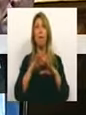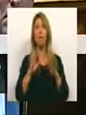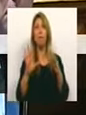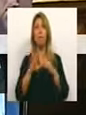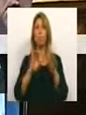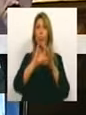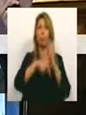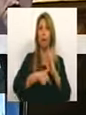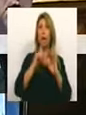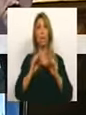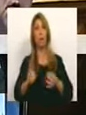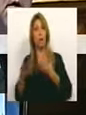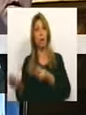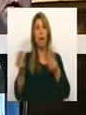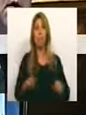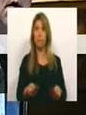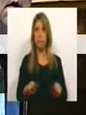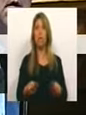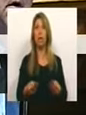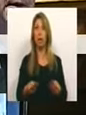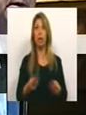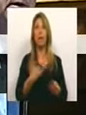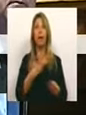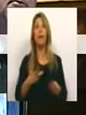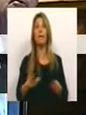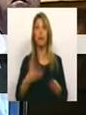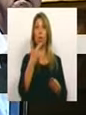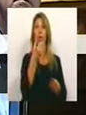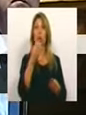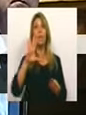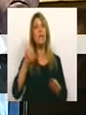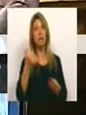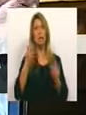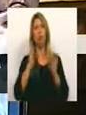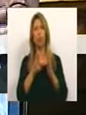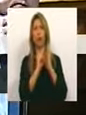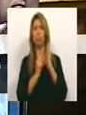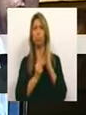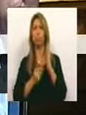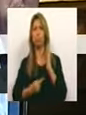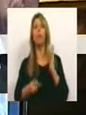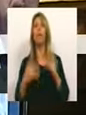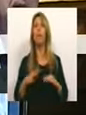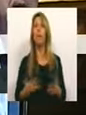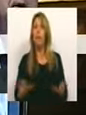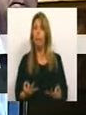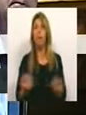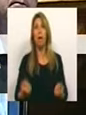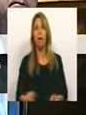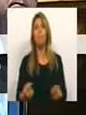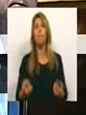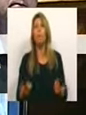às iniciativas que foram apresentadas em dezembro de 2015. Curiosamente, foi